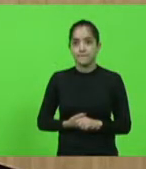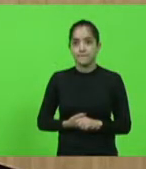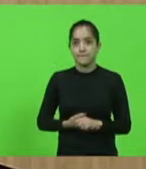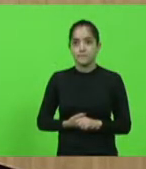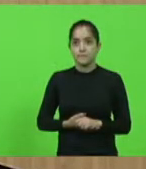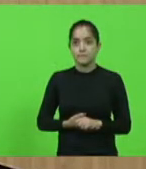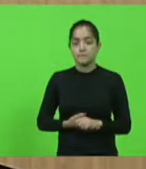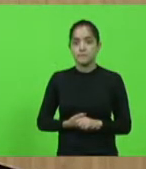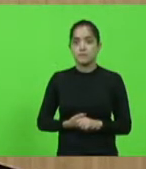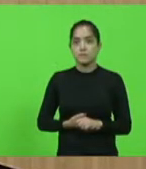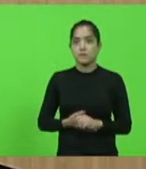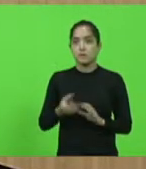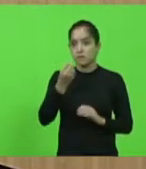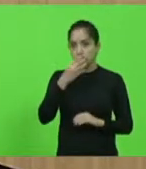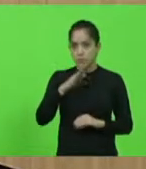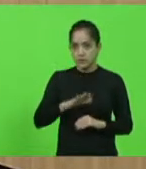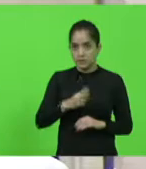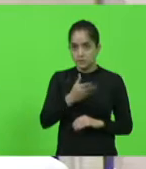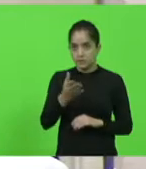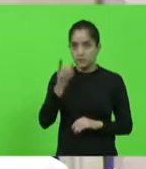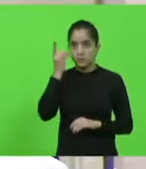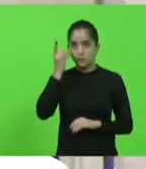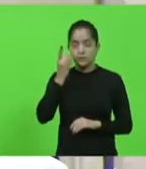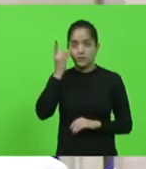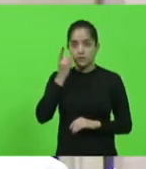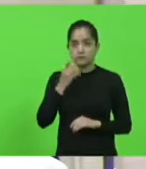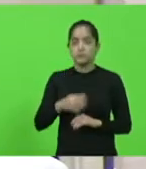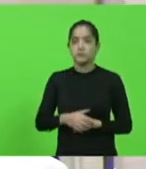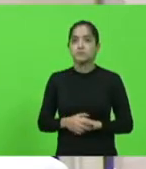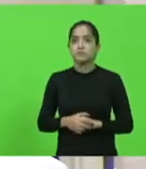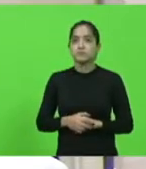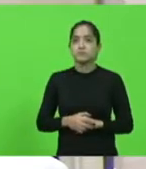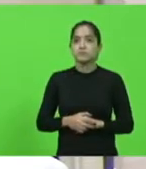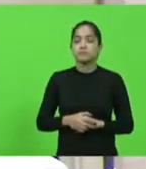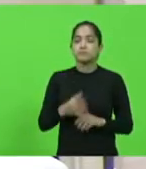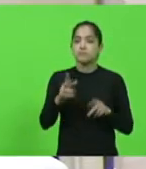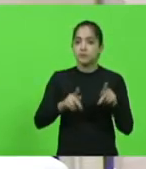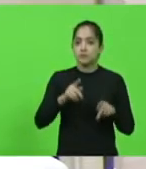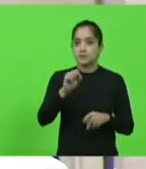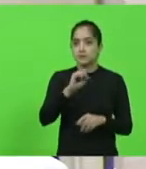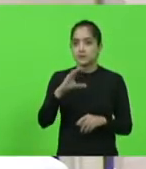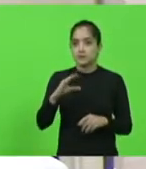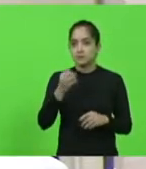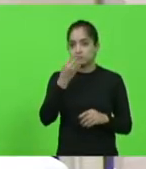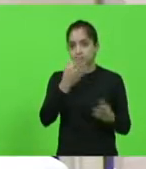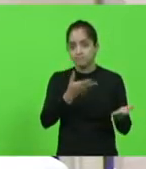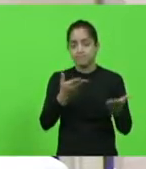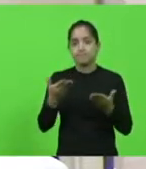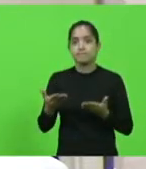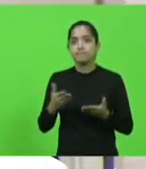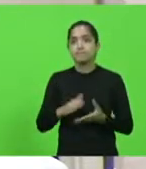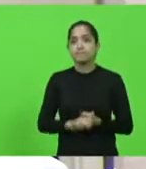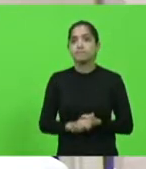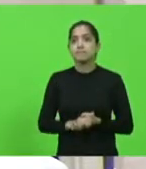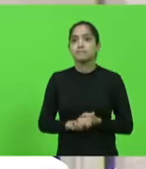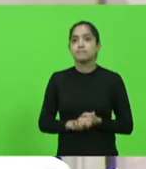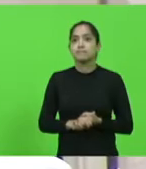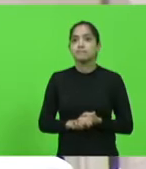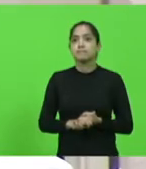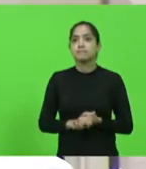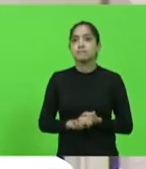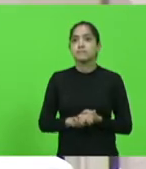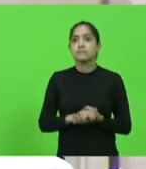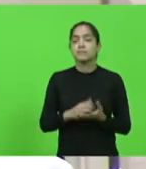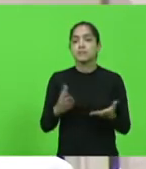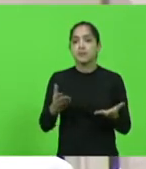Olá, boa tarde deputadas, boa tarde deputados, boa tarde catarinenses, sejam todos bem-vindos ao início da